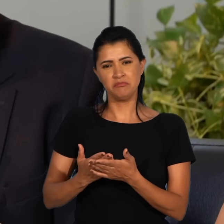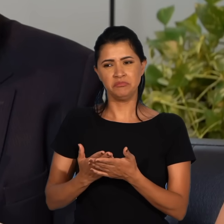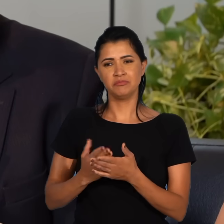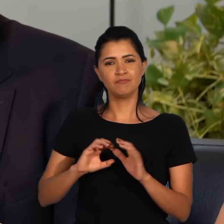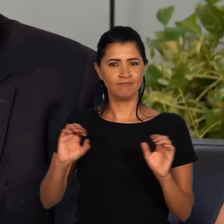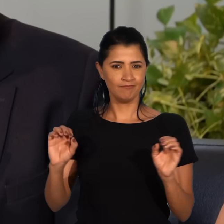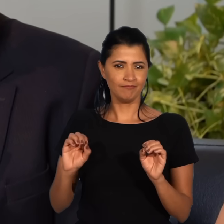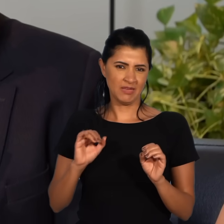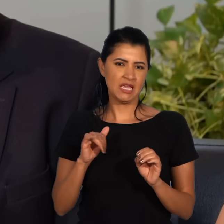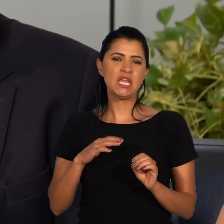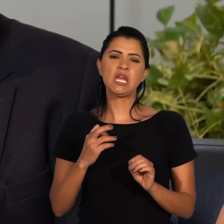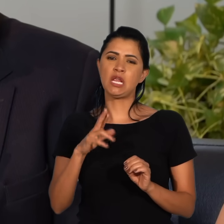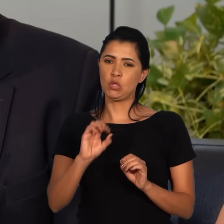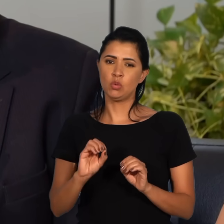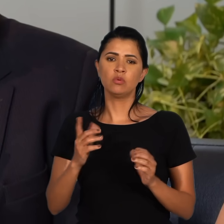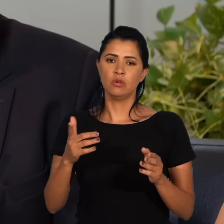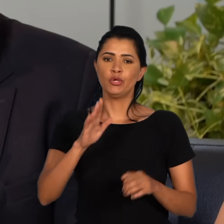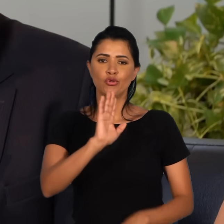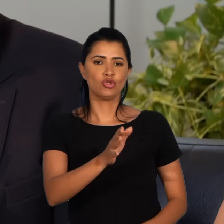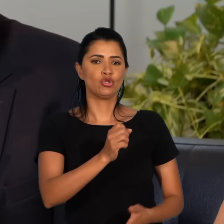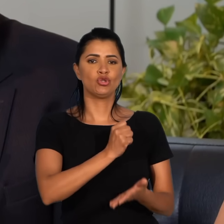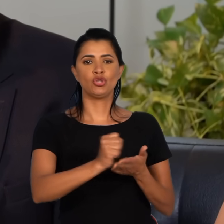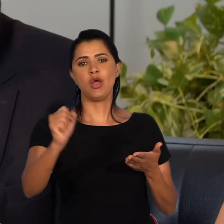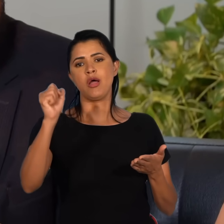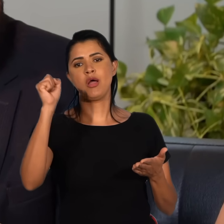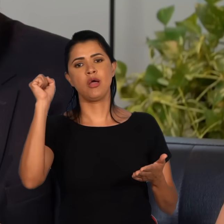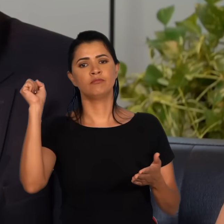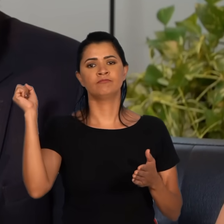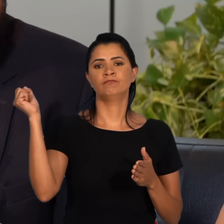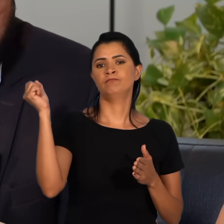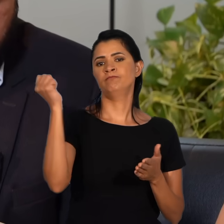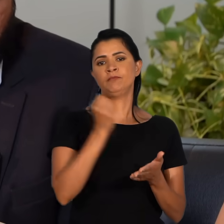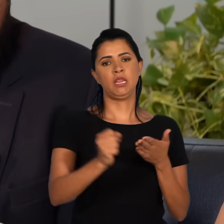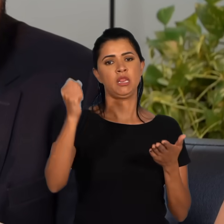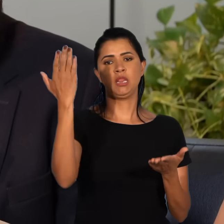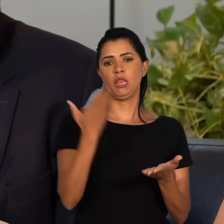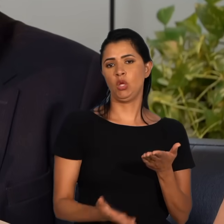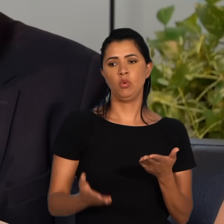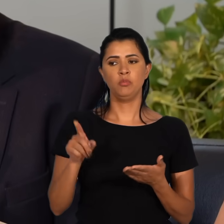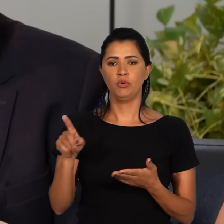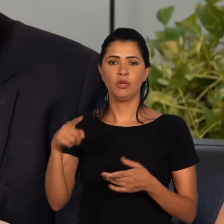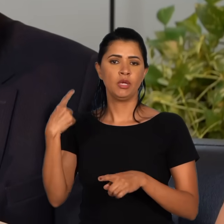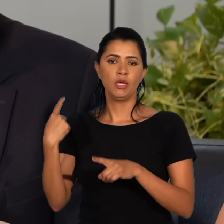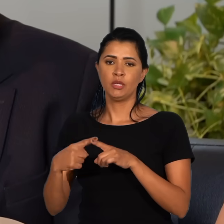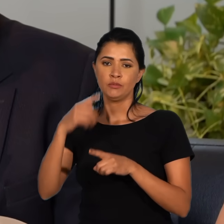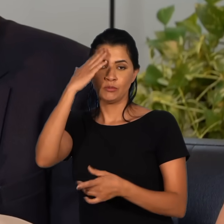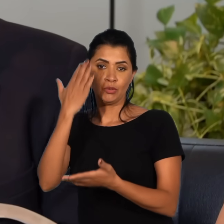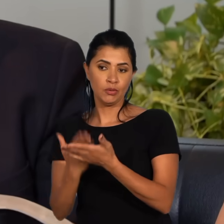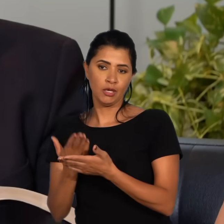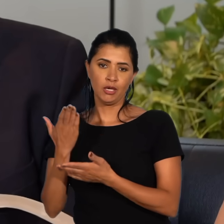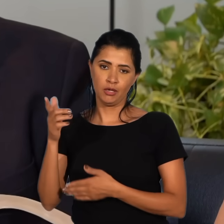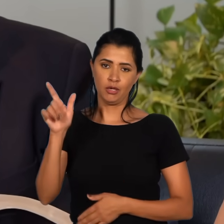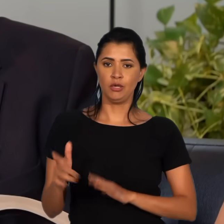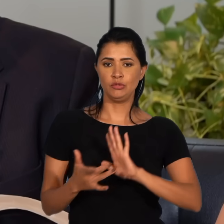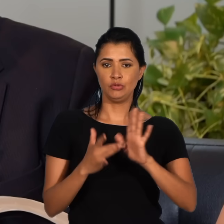incrédulo né Eh o que não crê já está condenado porque não crê no nome do unigênito filho de